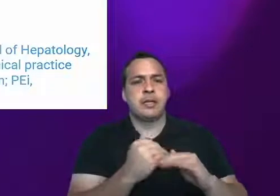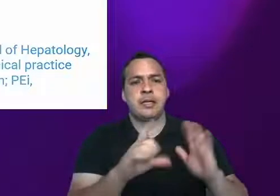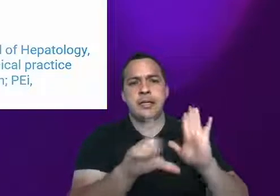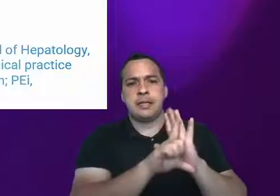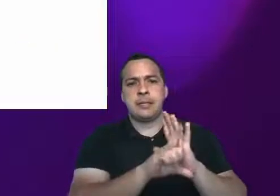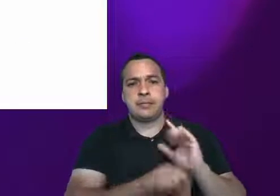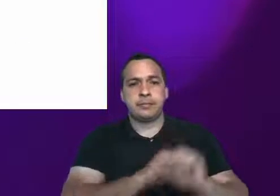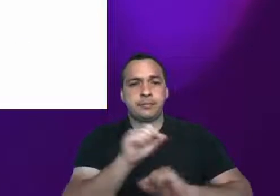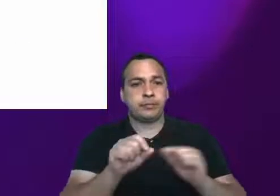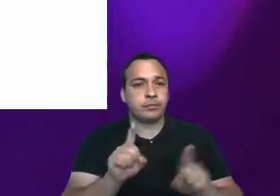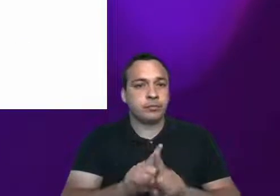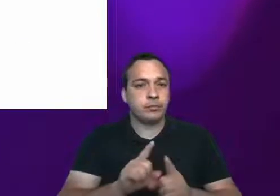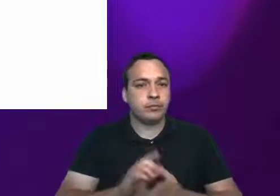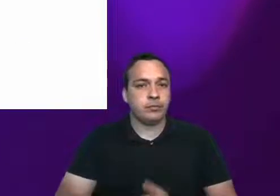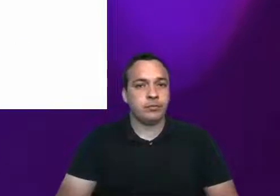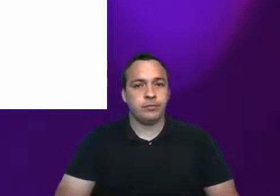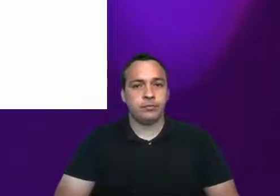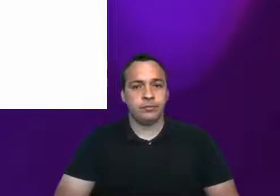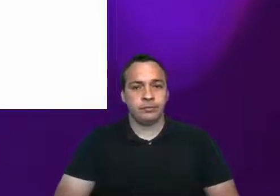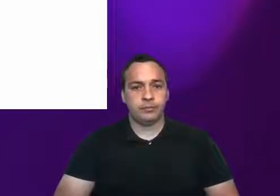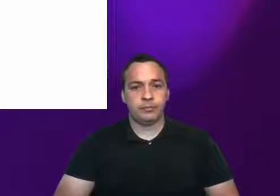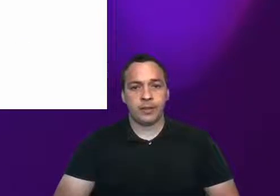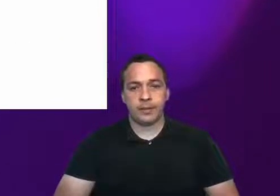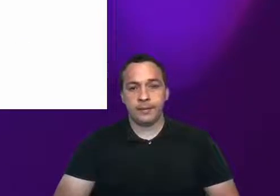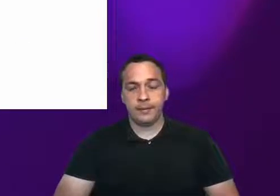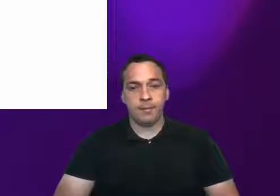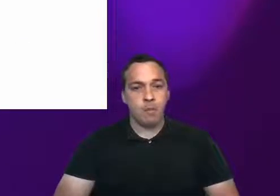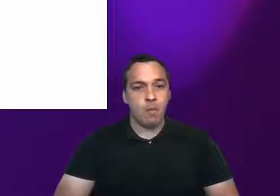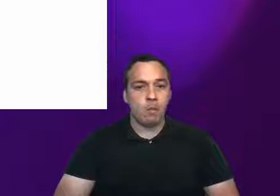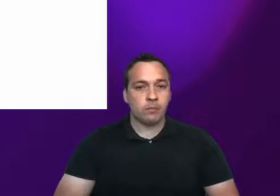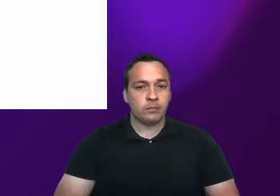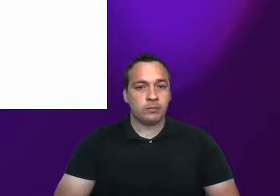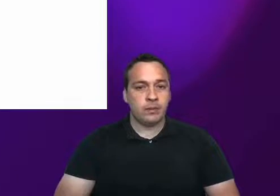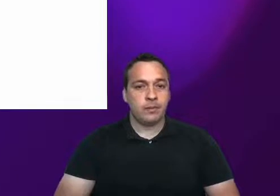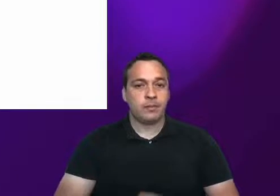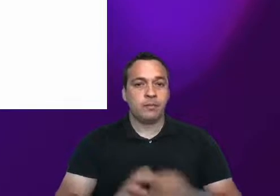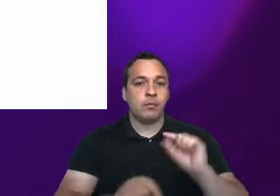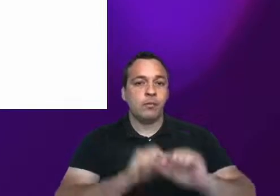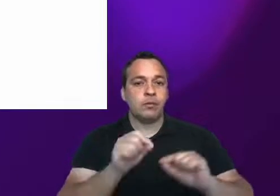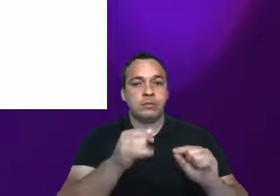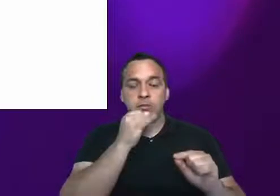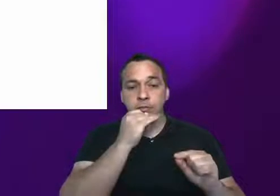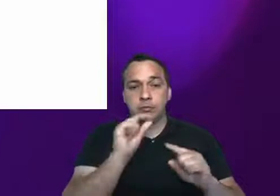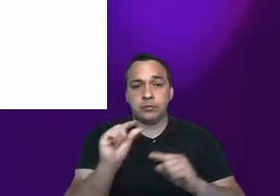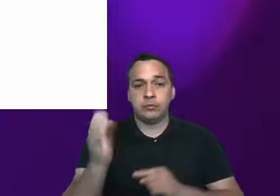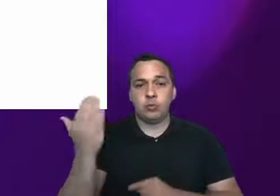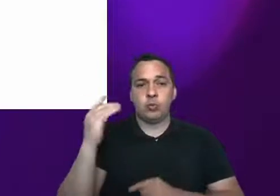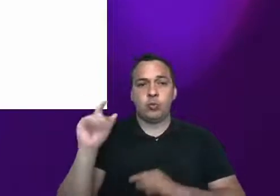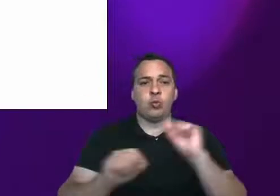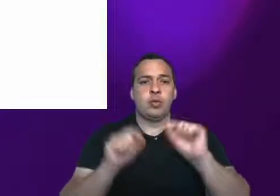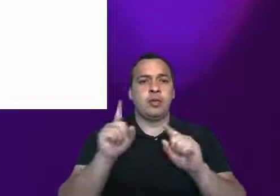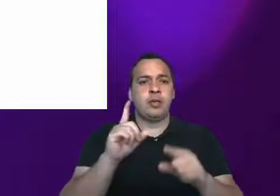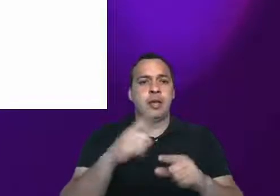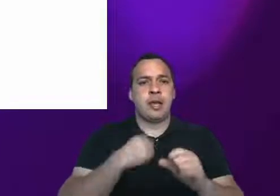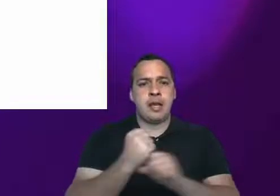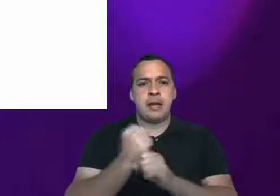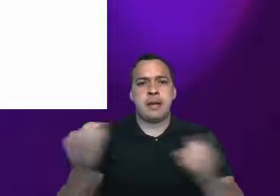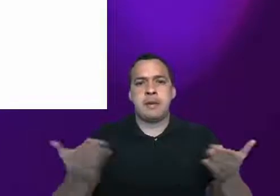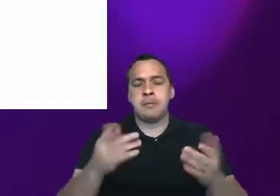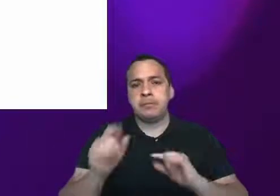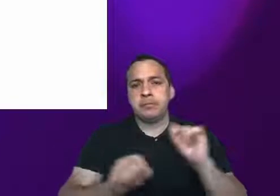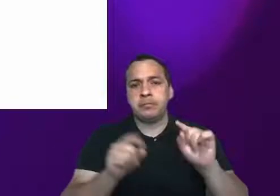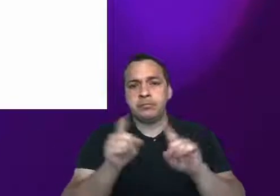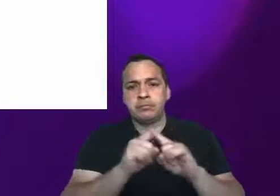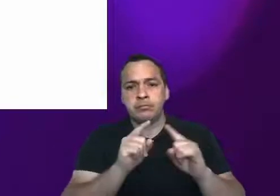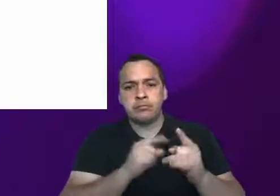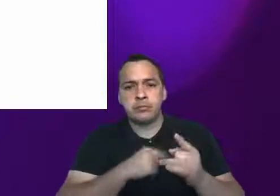Da mesma maneira, a revisão do BCLC, que recentemente, nesse ano, foi